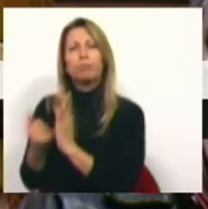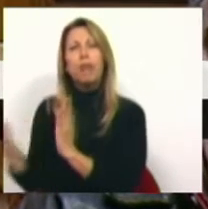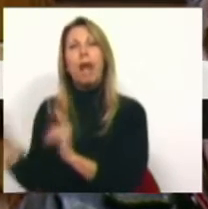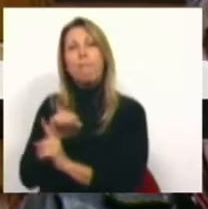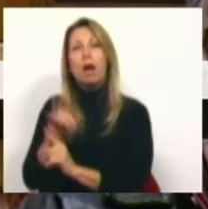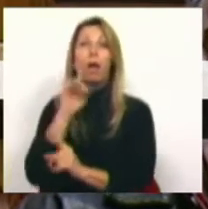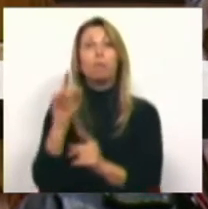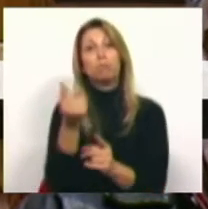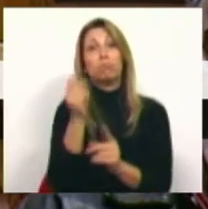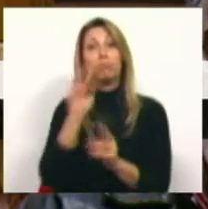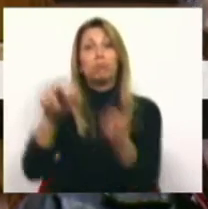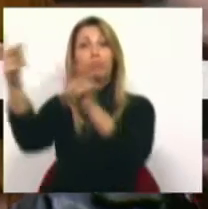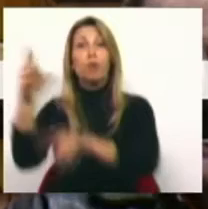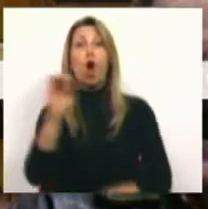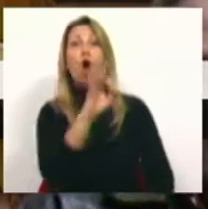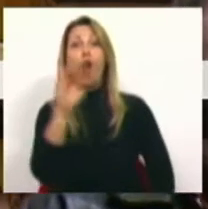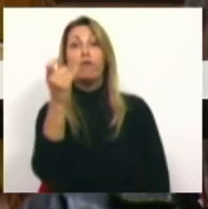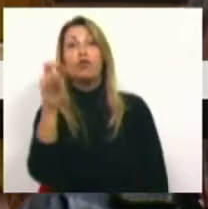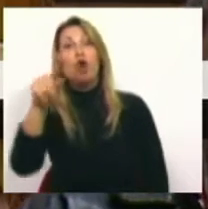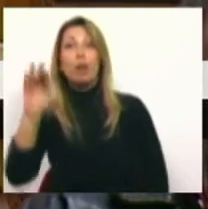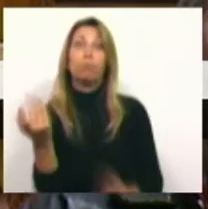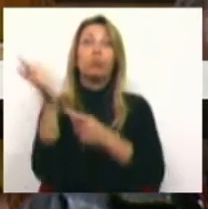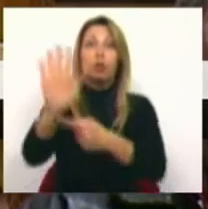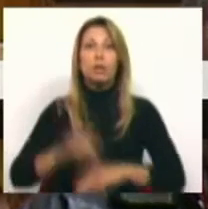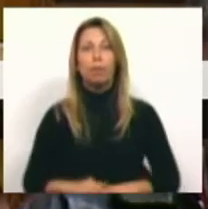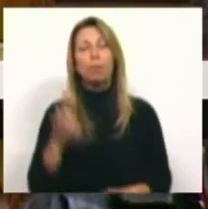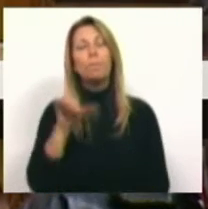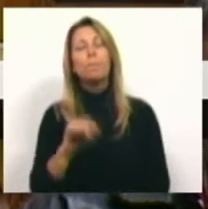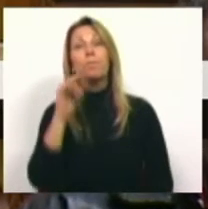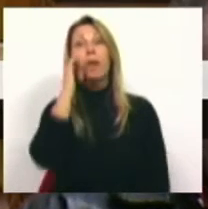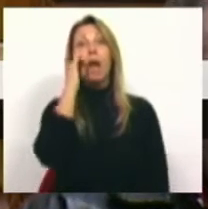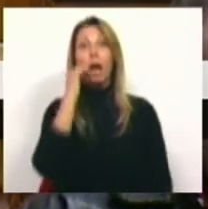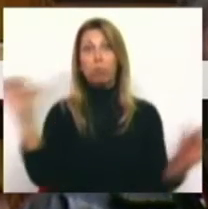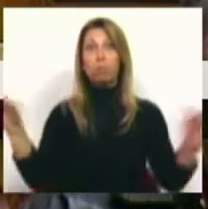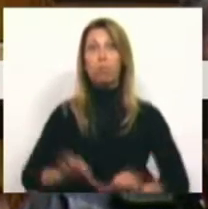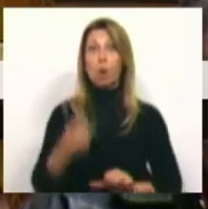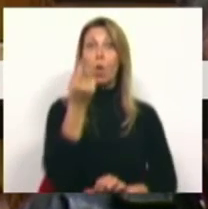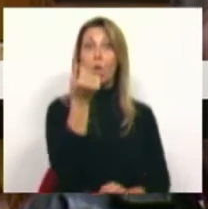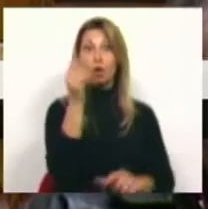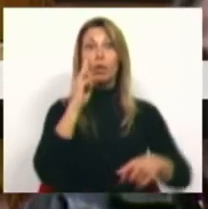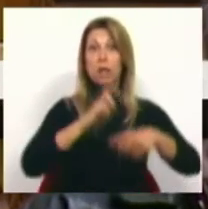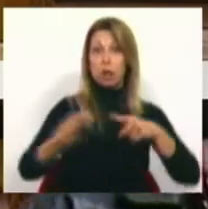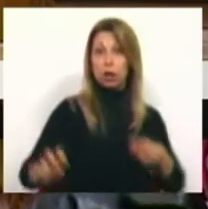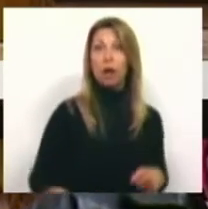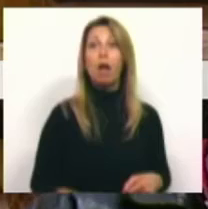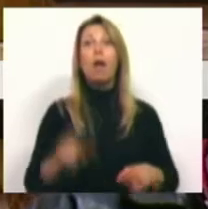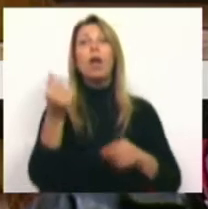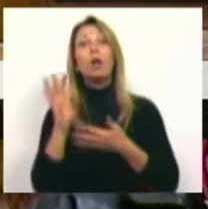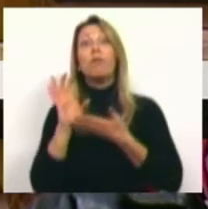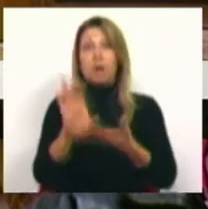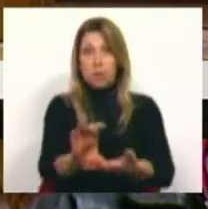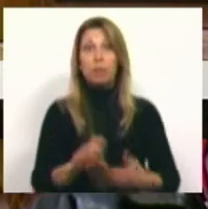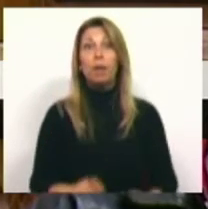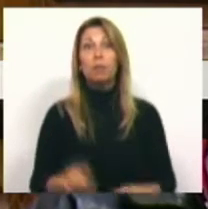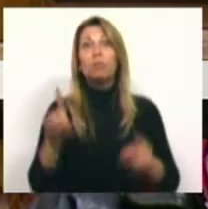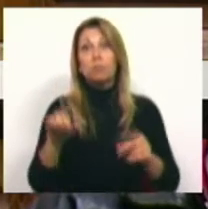bem. Podemos falar também do agravamento dos custos de energia e dos custos do financiamento, e não só em